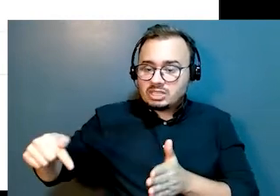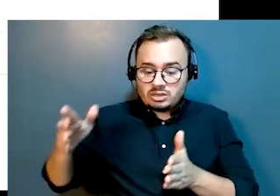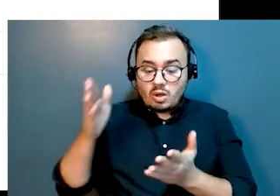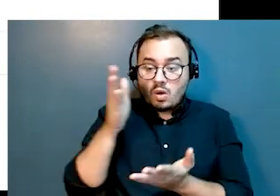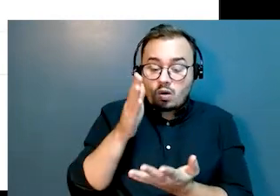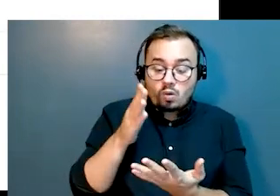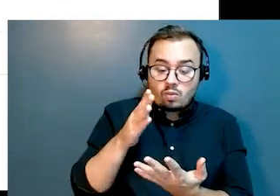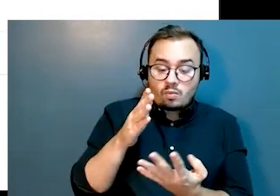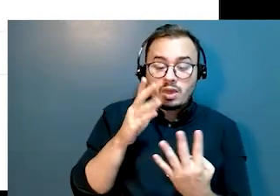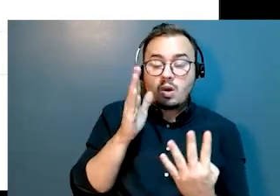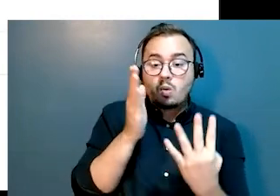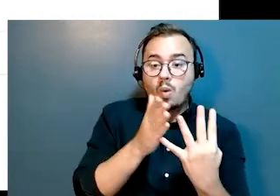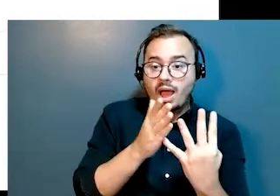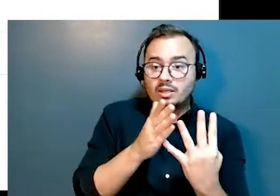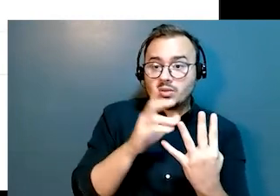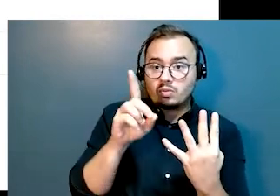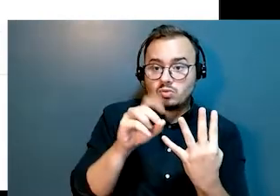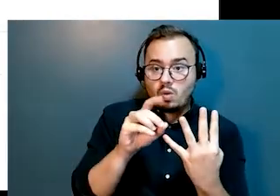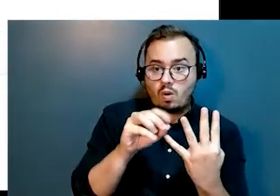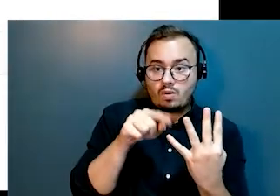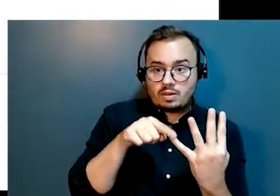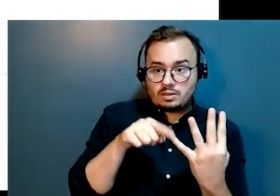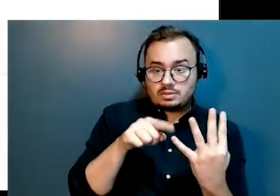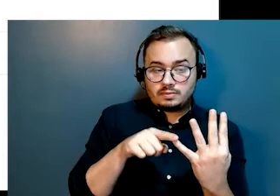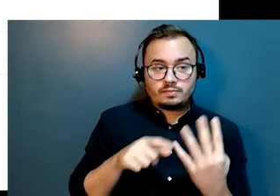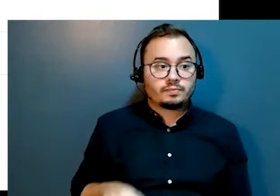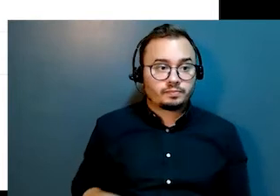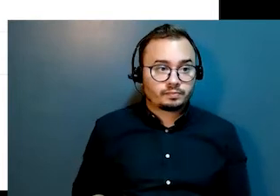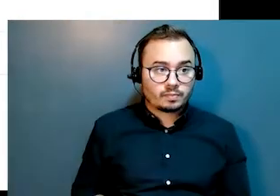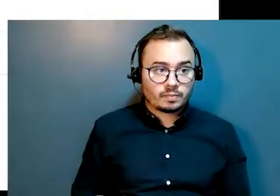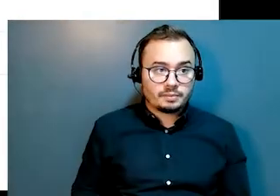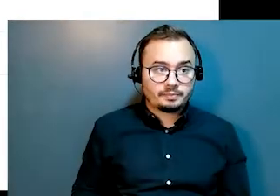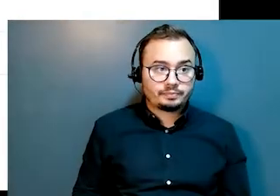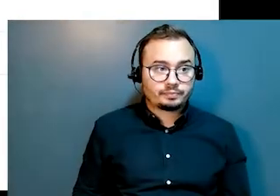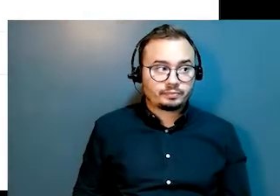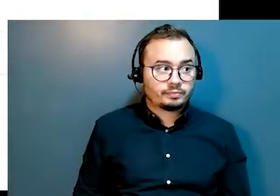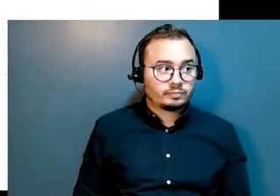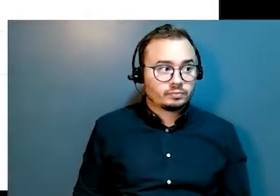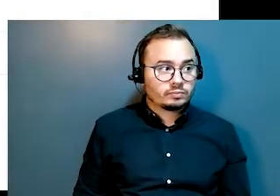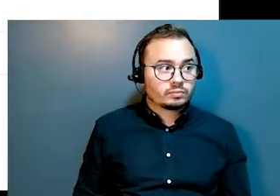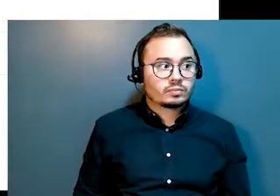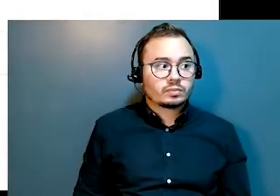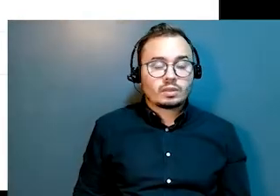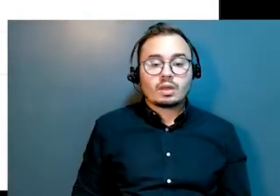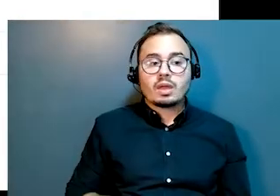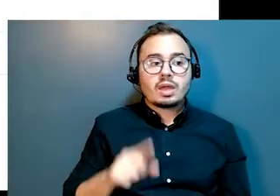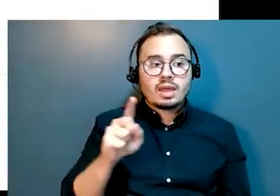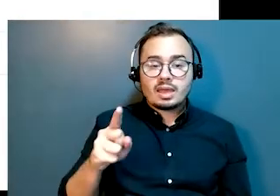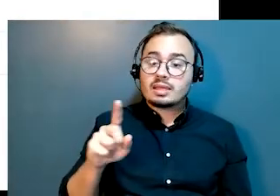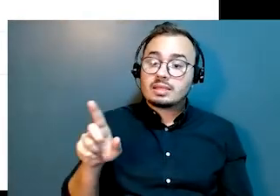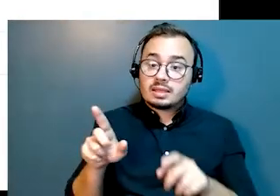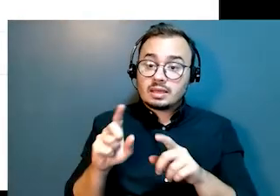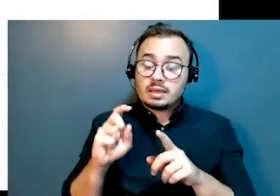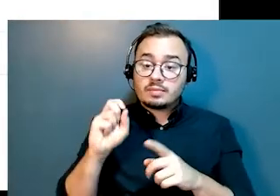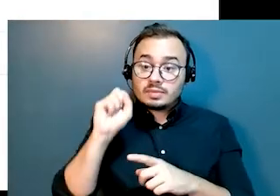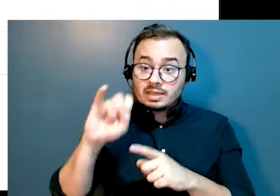facilitar para nós, seres humanos, a gente pode representar como a letra C, que é a letra que representa o dó